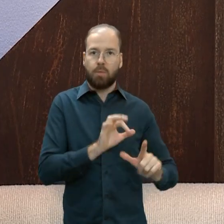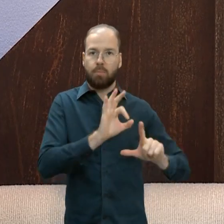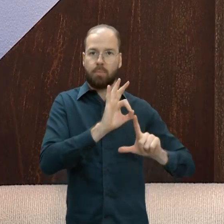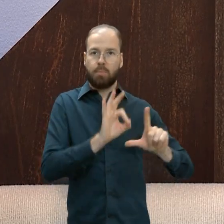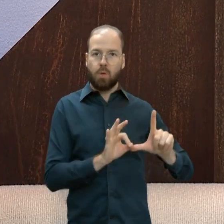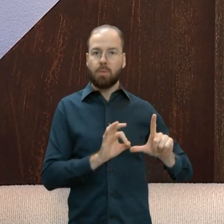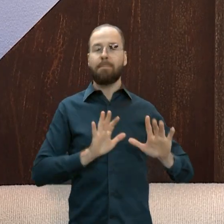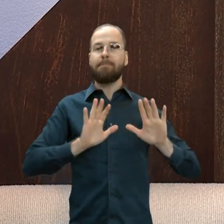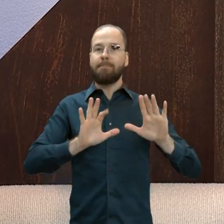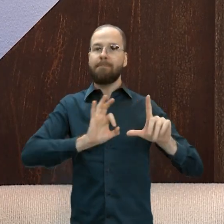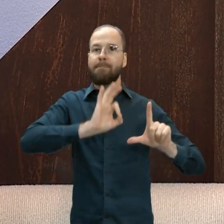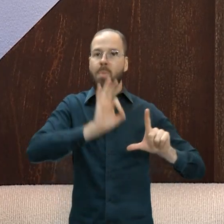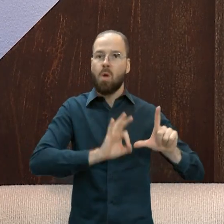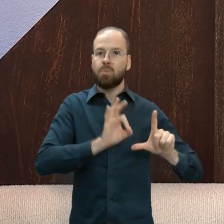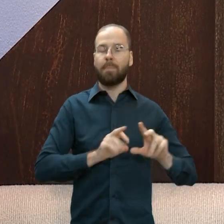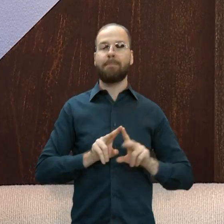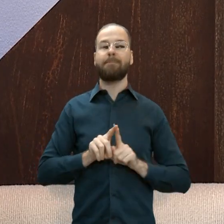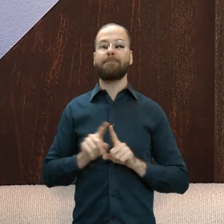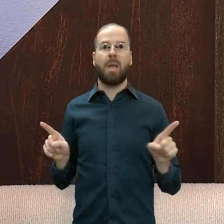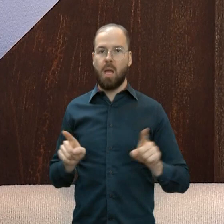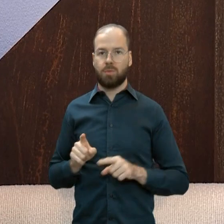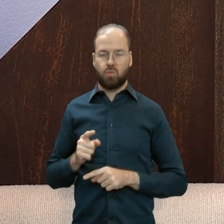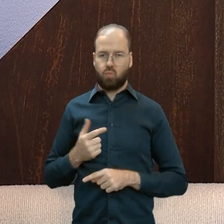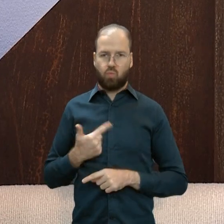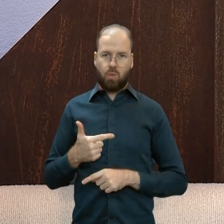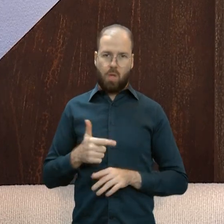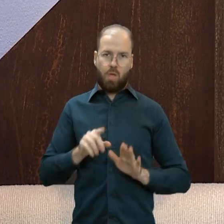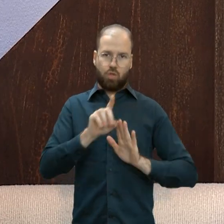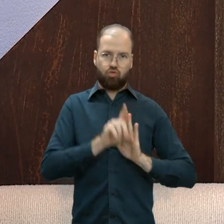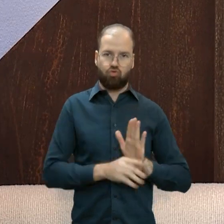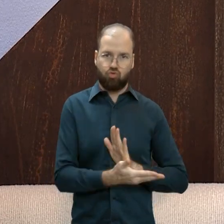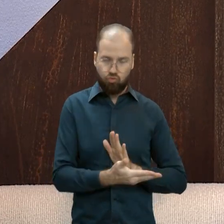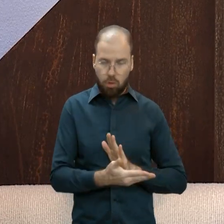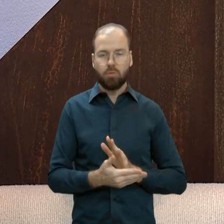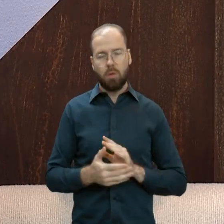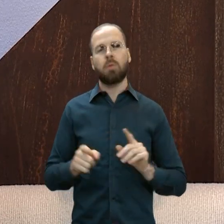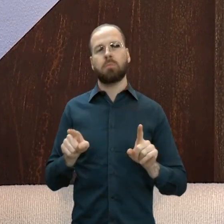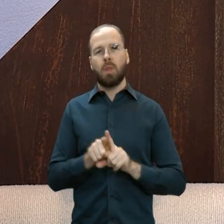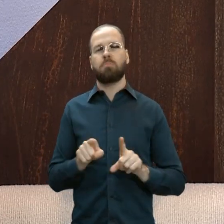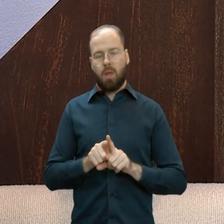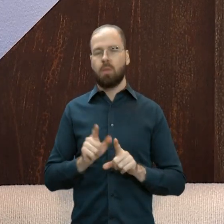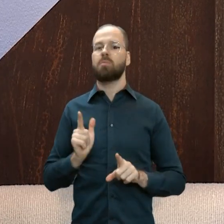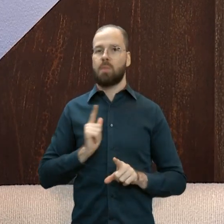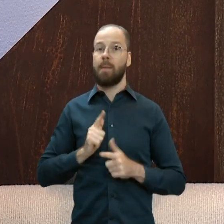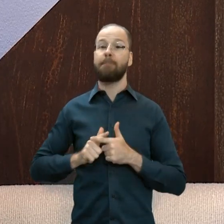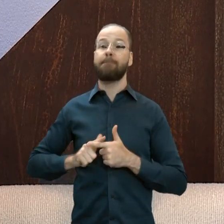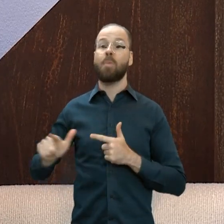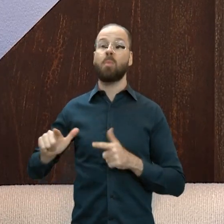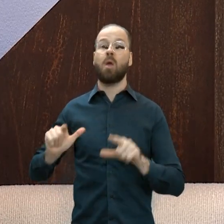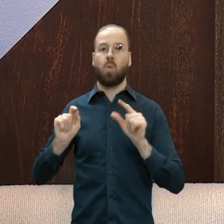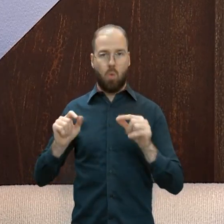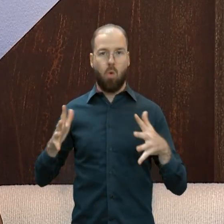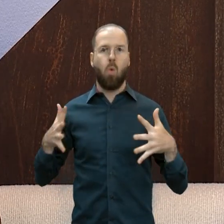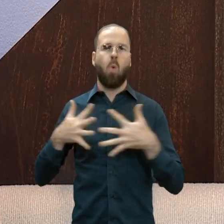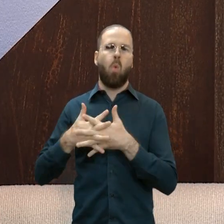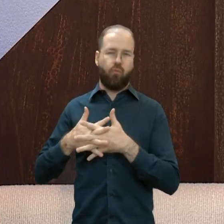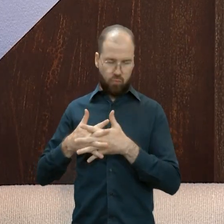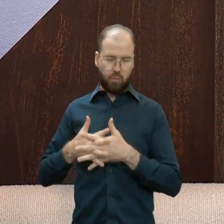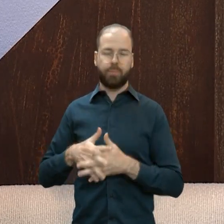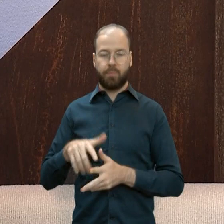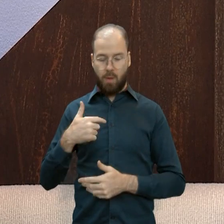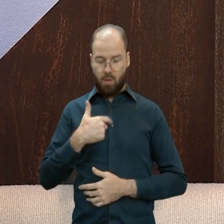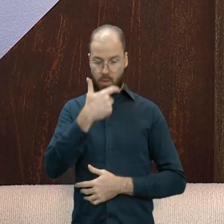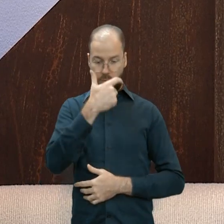de direito, tem também a questão da confusão, da desinformação, porque o candidato, a candidata, quando